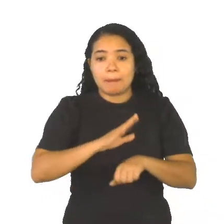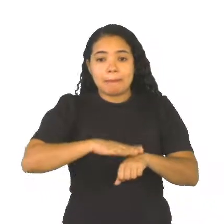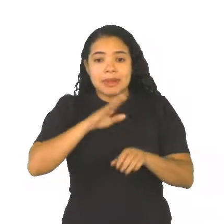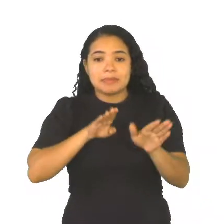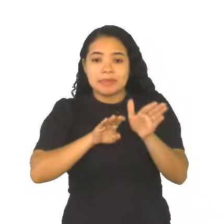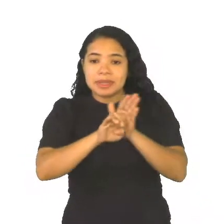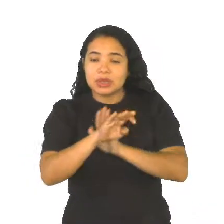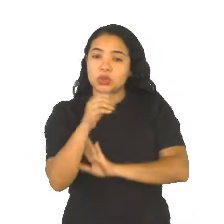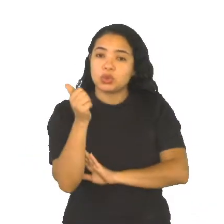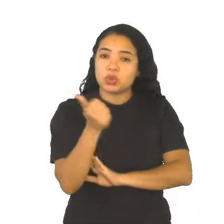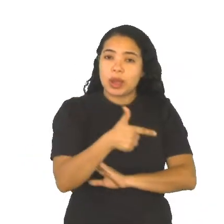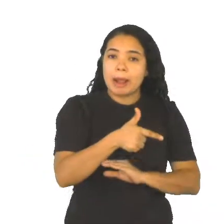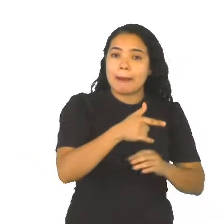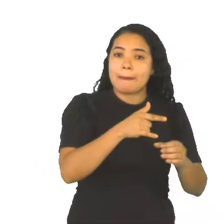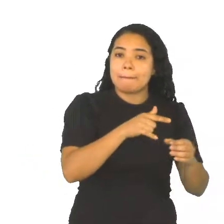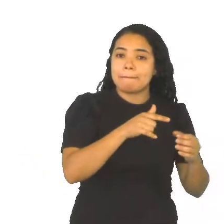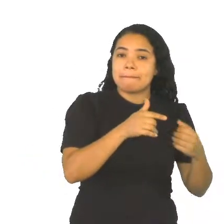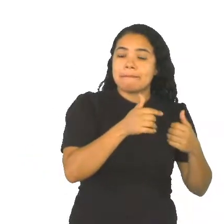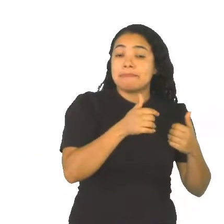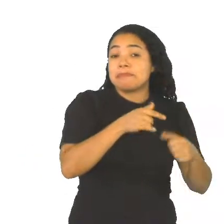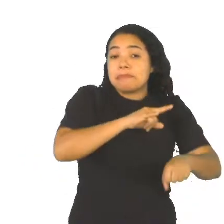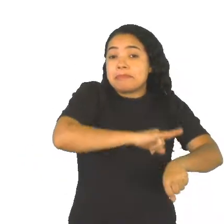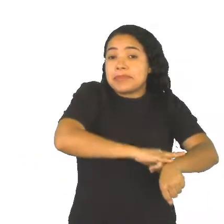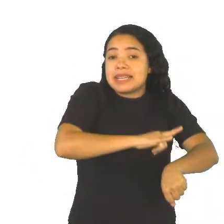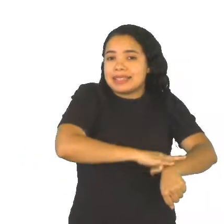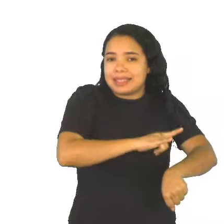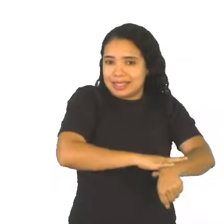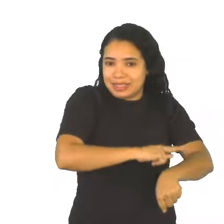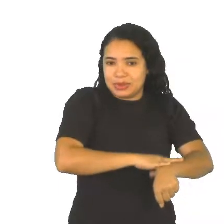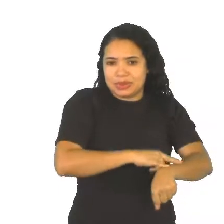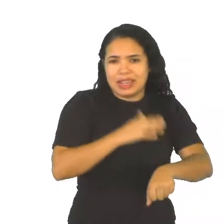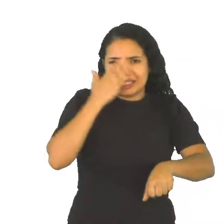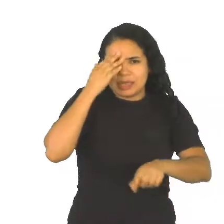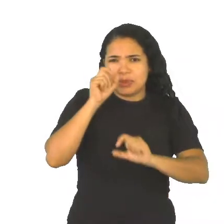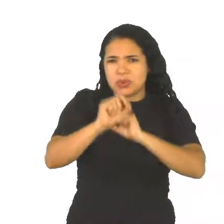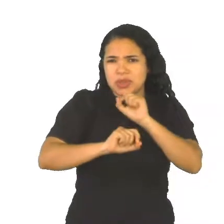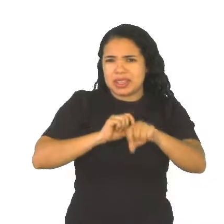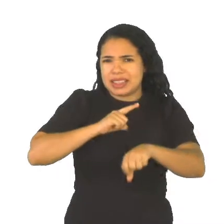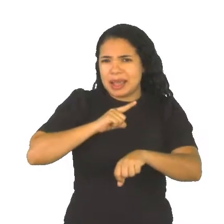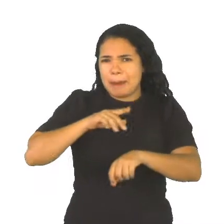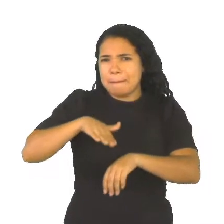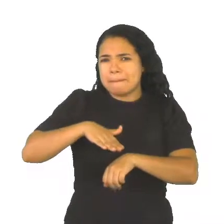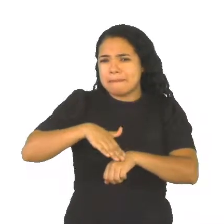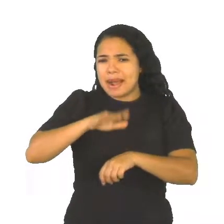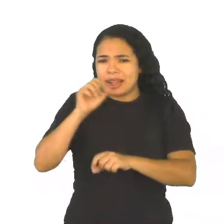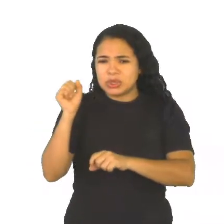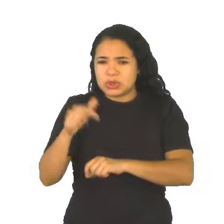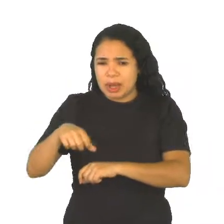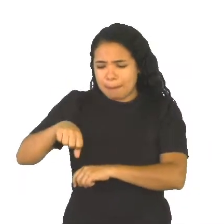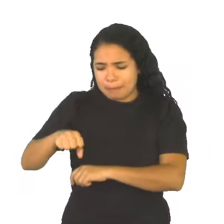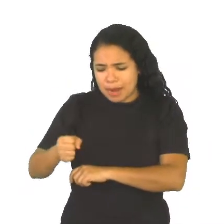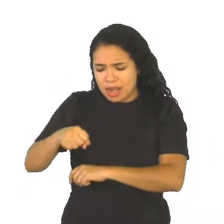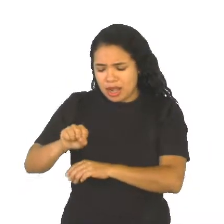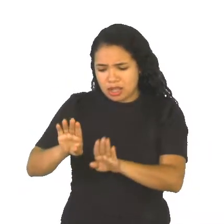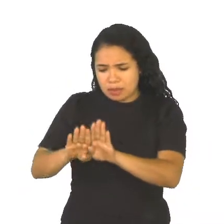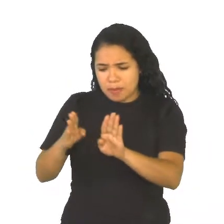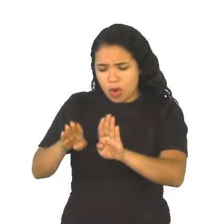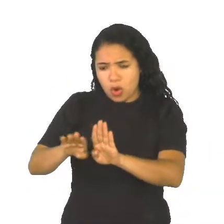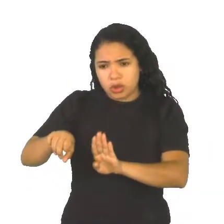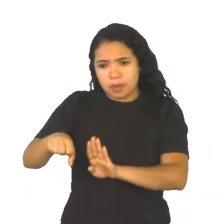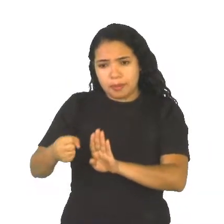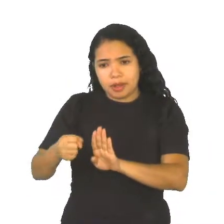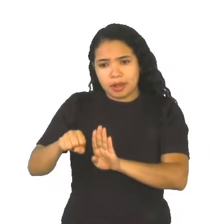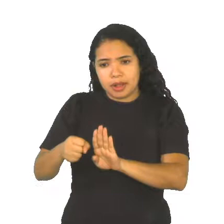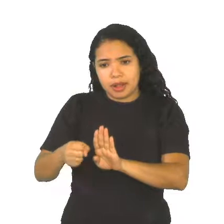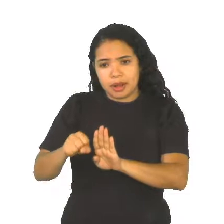bactéria que um banheiro, que a maçaneta de uma porta? Adivinha? Pensa comigo aí um pouquinho. Qual é o local?